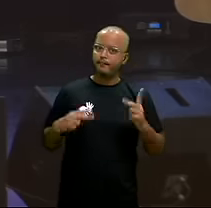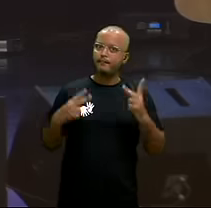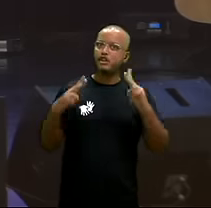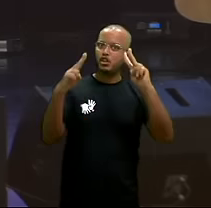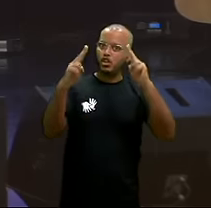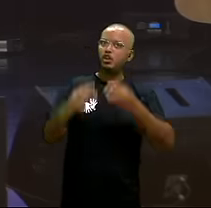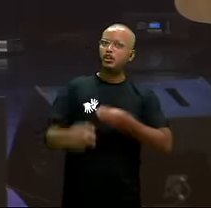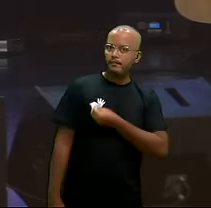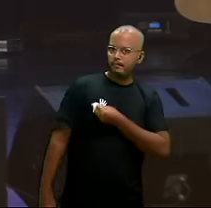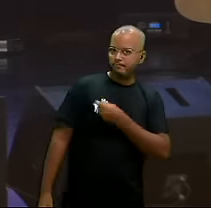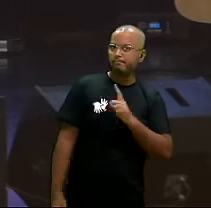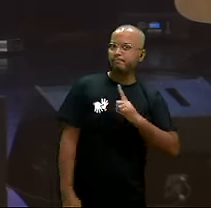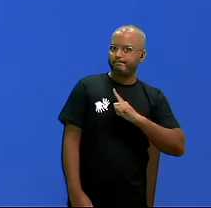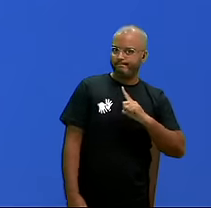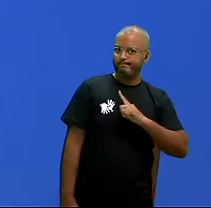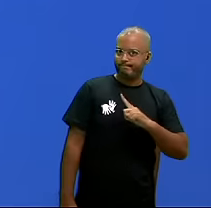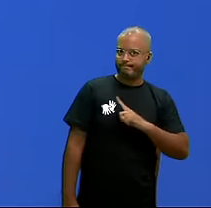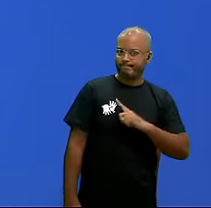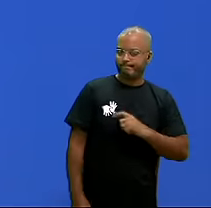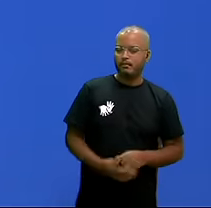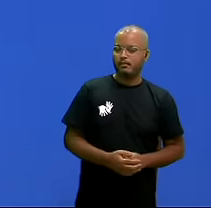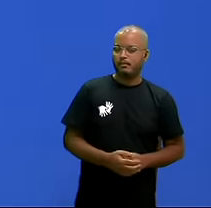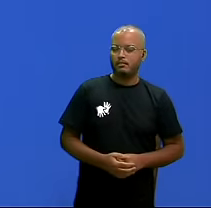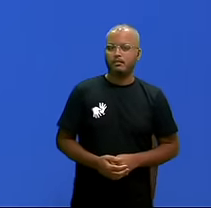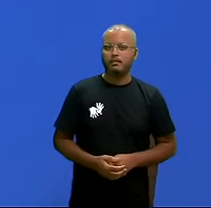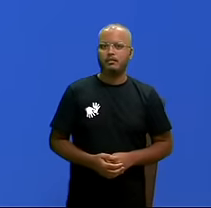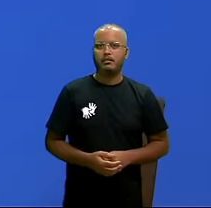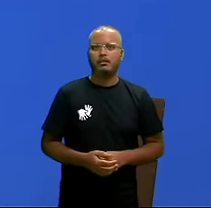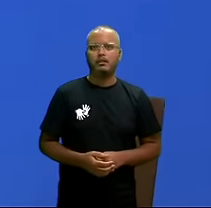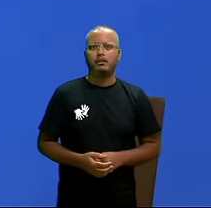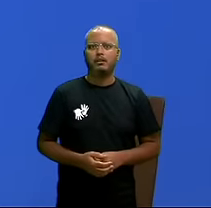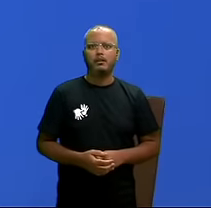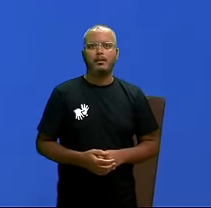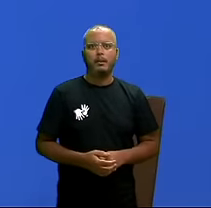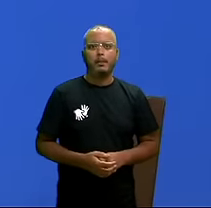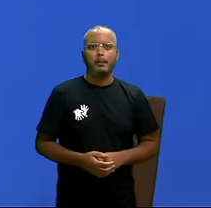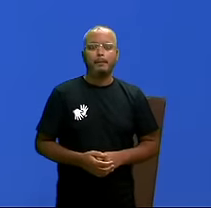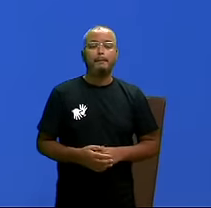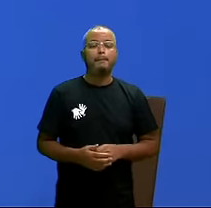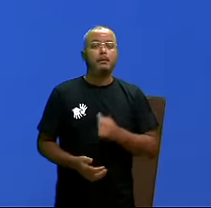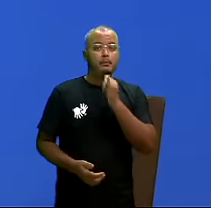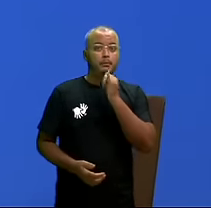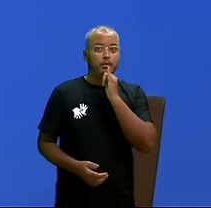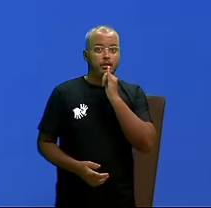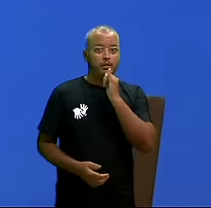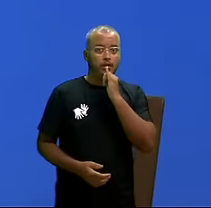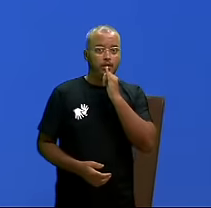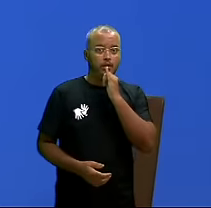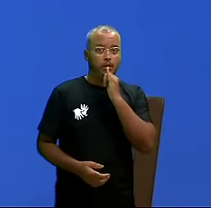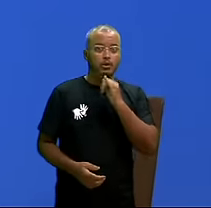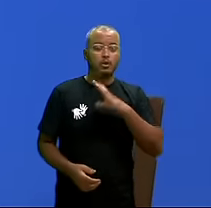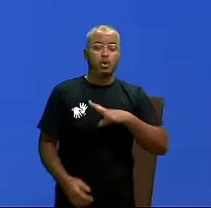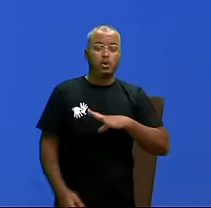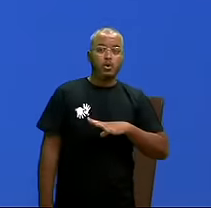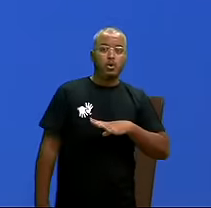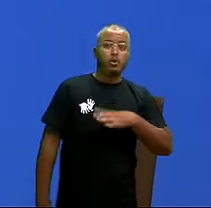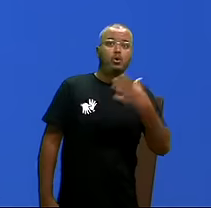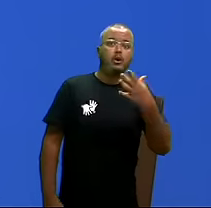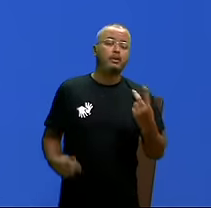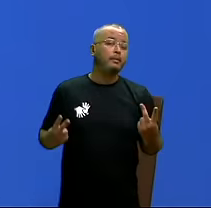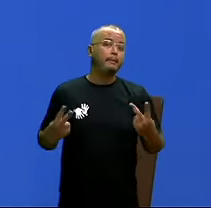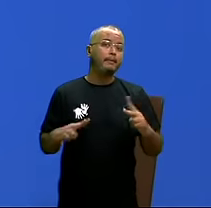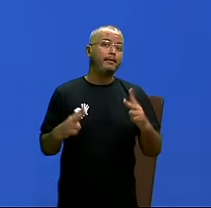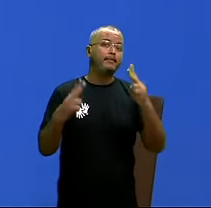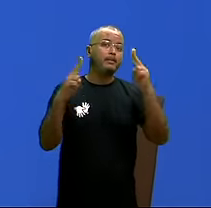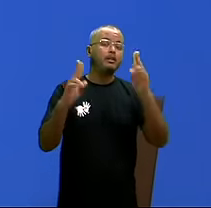hoje? Quer ver uma coisa? Coragem, por exemplo. Qual é a coragem que eu preciso para vencer, pastor? Em primeiro lugar, a primeira